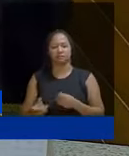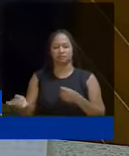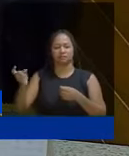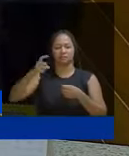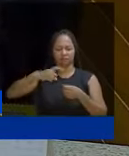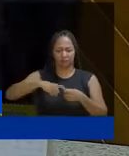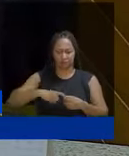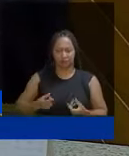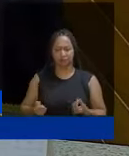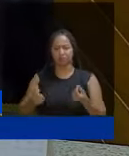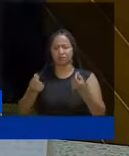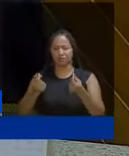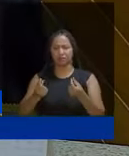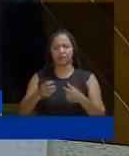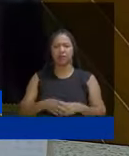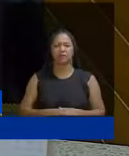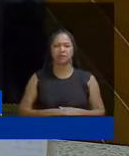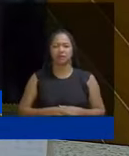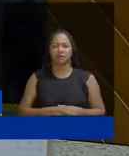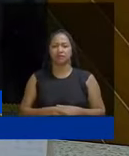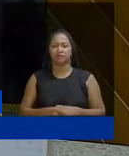ressarcimento em pecúnia não